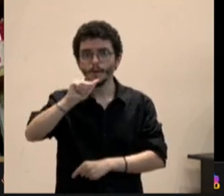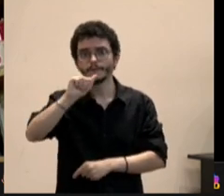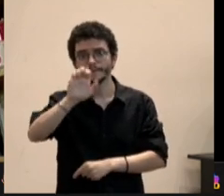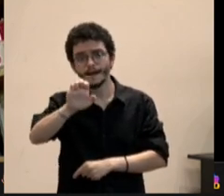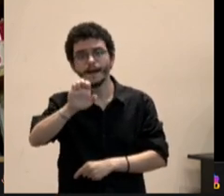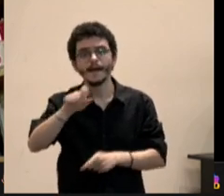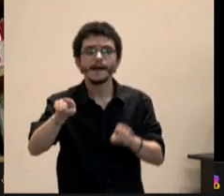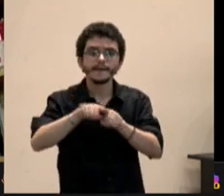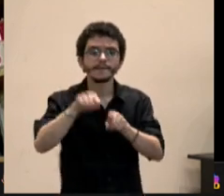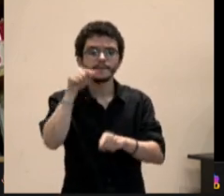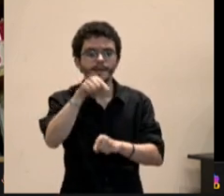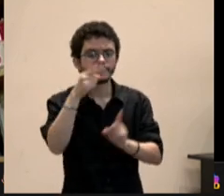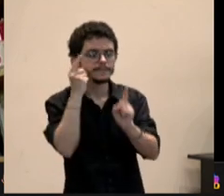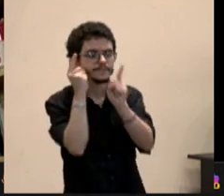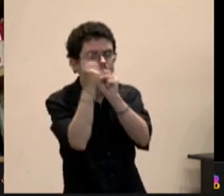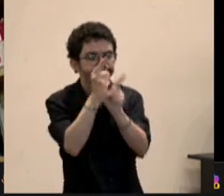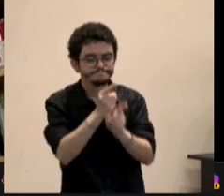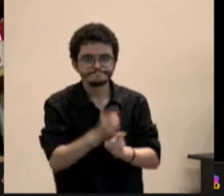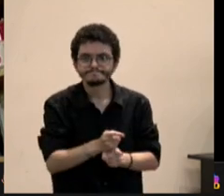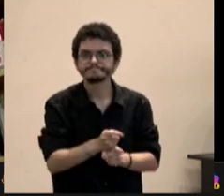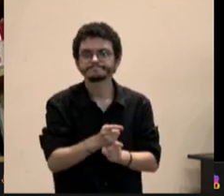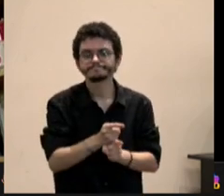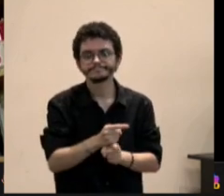esse diagnóstico que foi